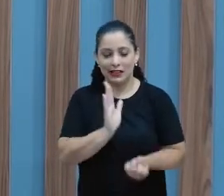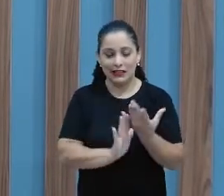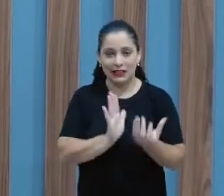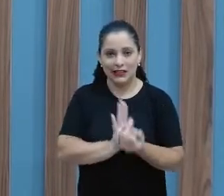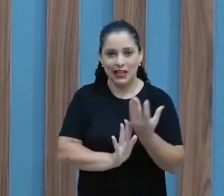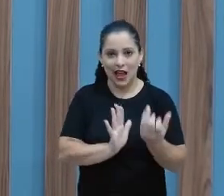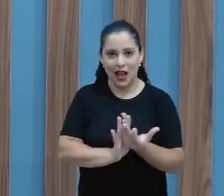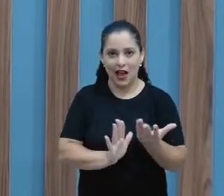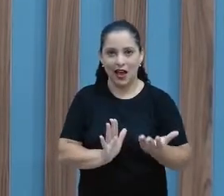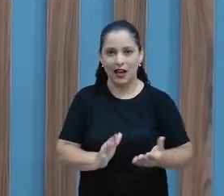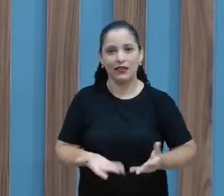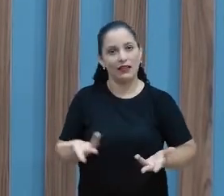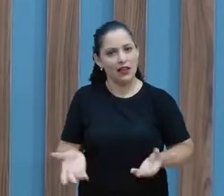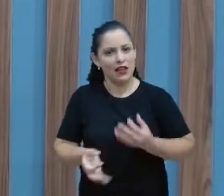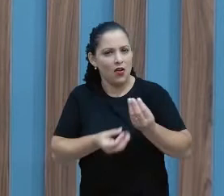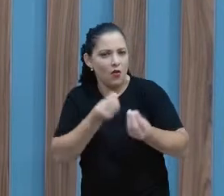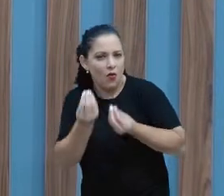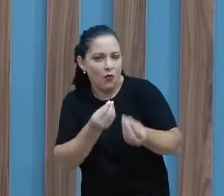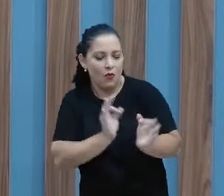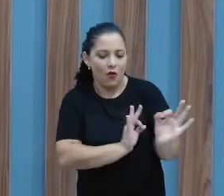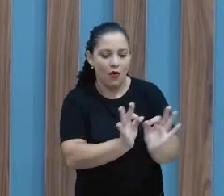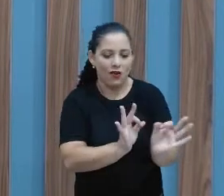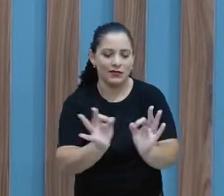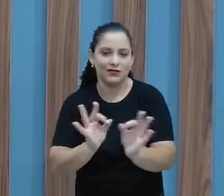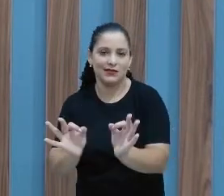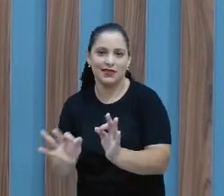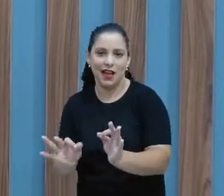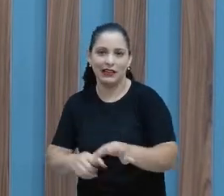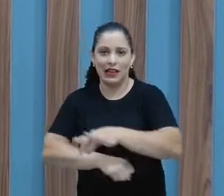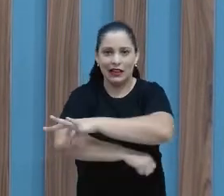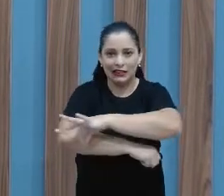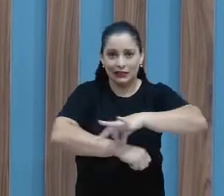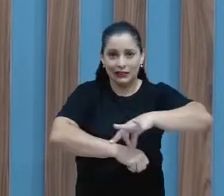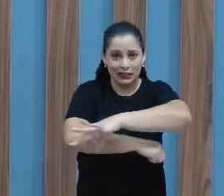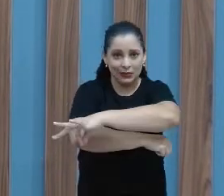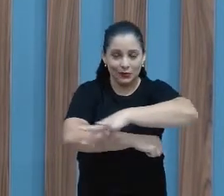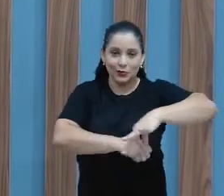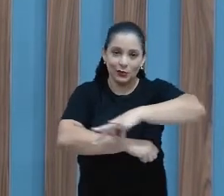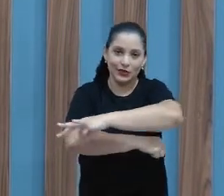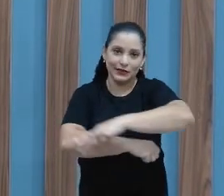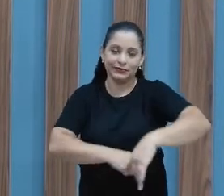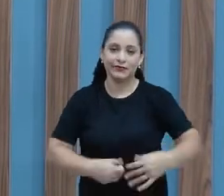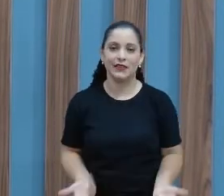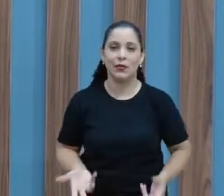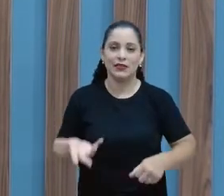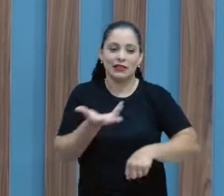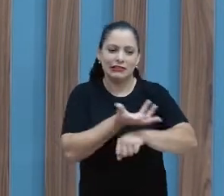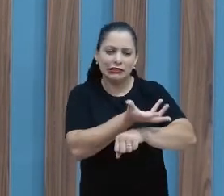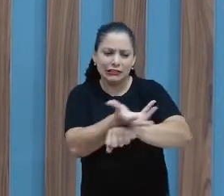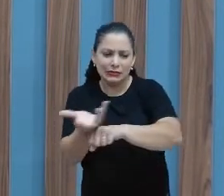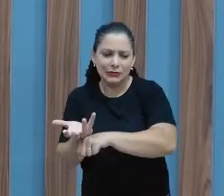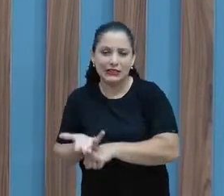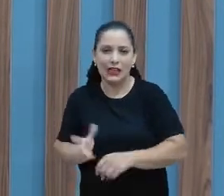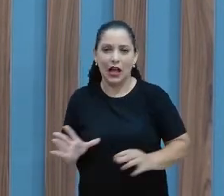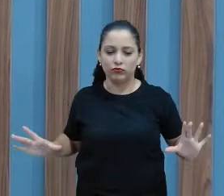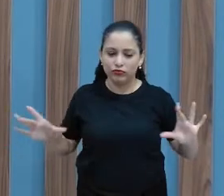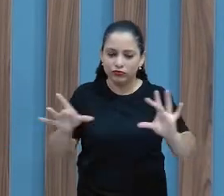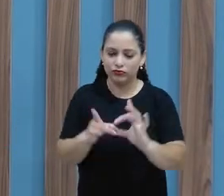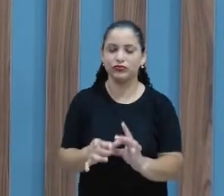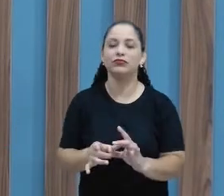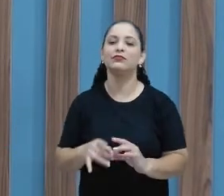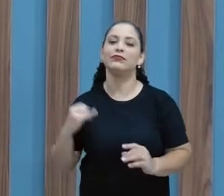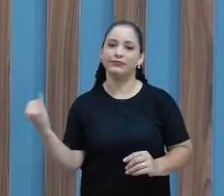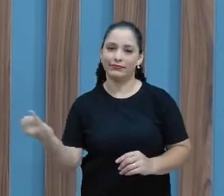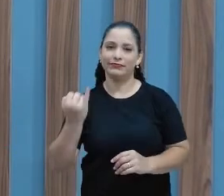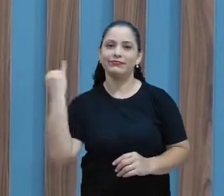pouca, assim, de início, com os cálculos. Então, essa interdisciplinaridade, para mim, ela é essencial.